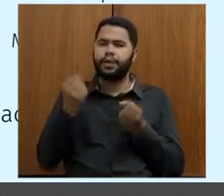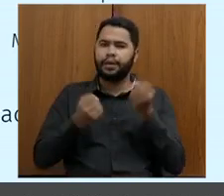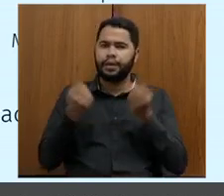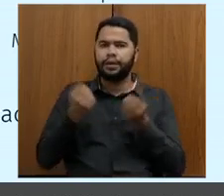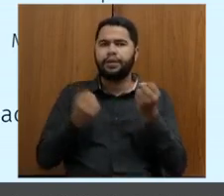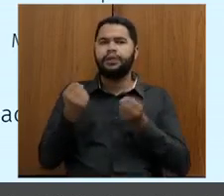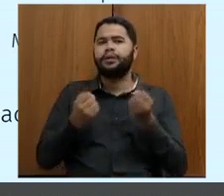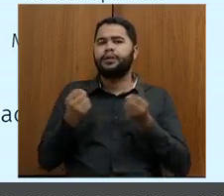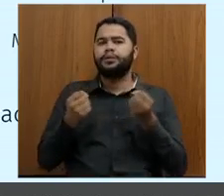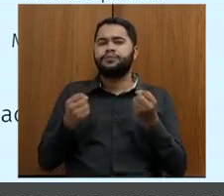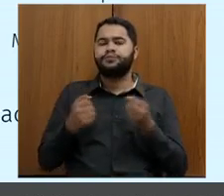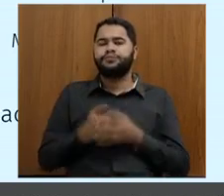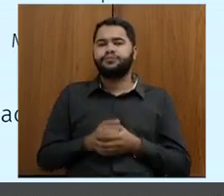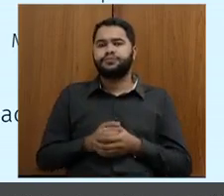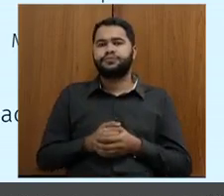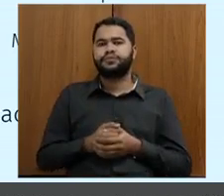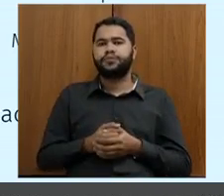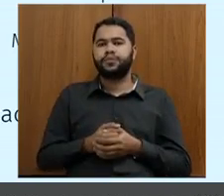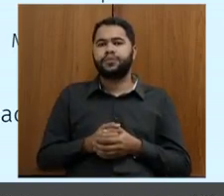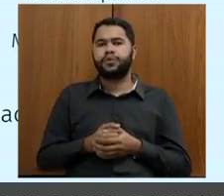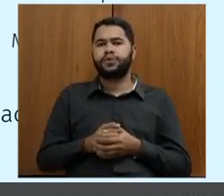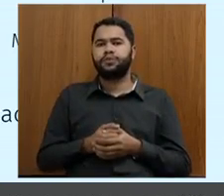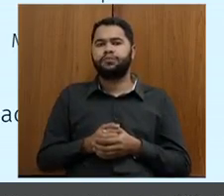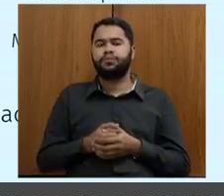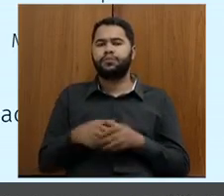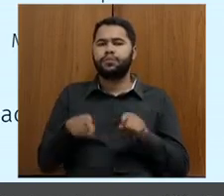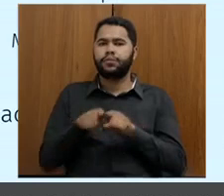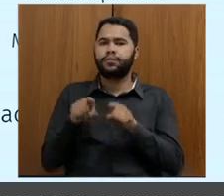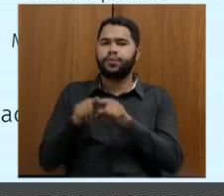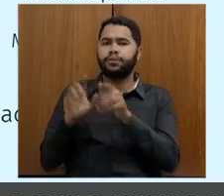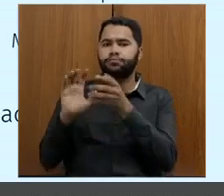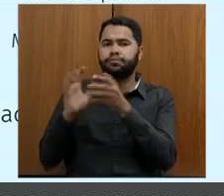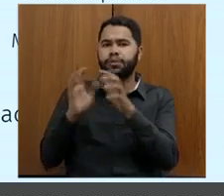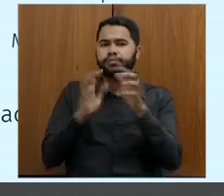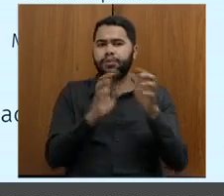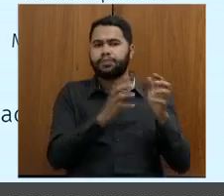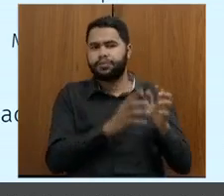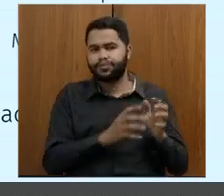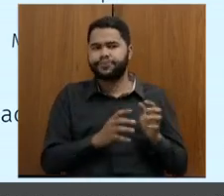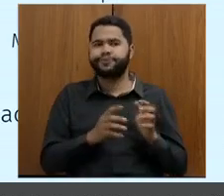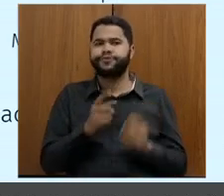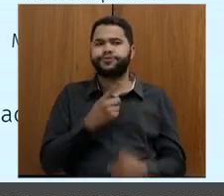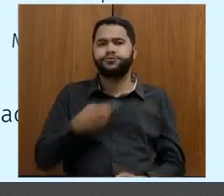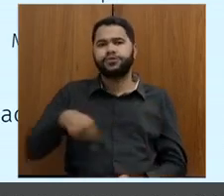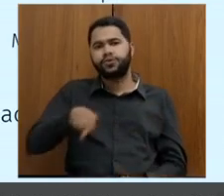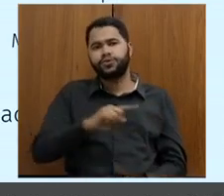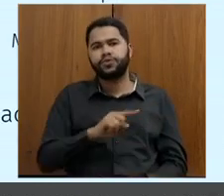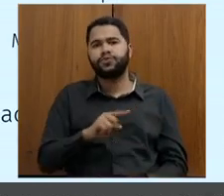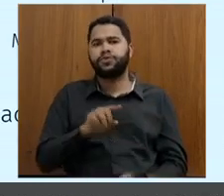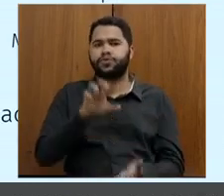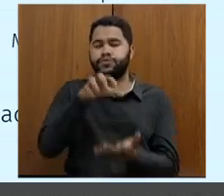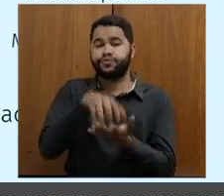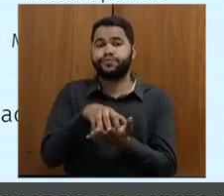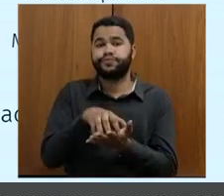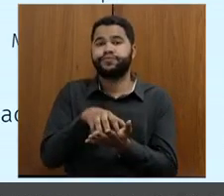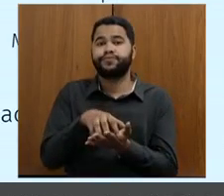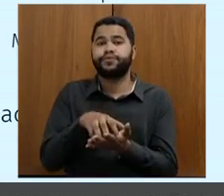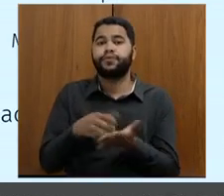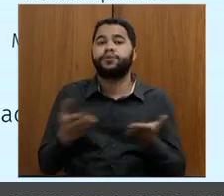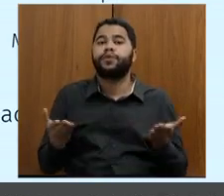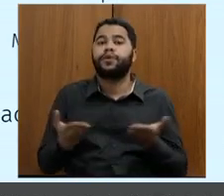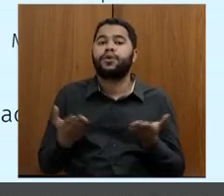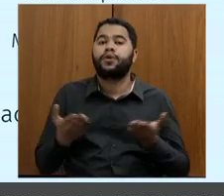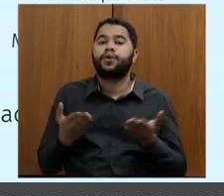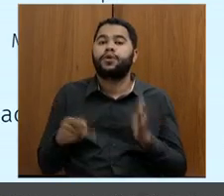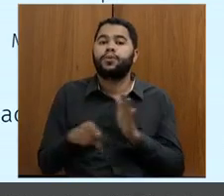e coletes é obras obras de reformas em nos nossos quartéis e o grande mote